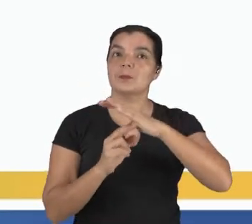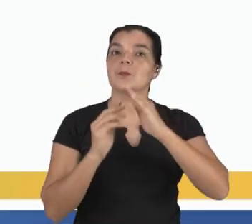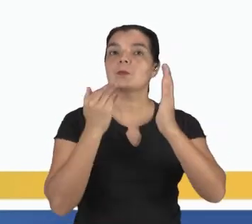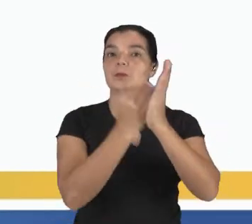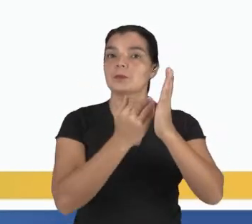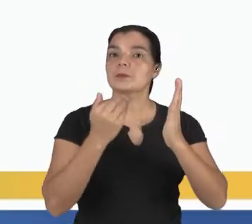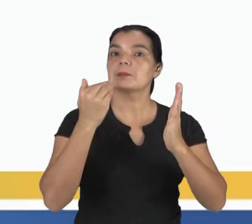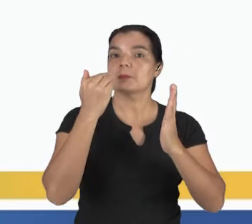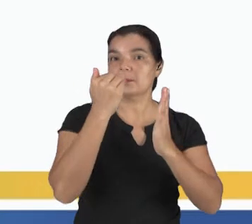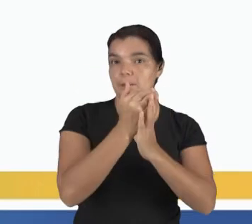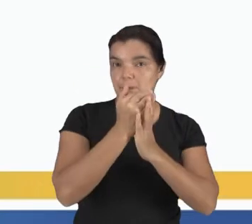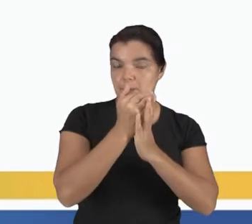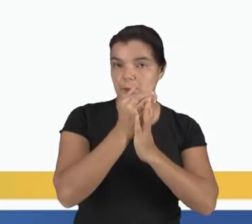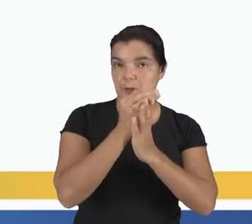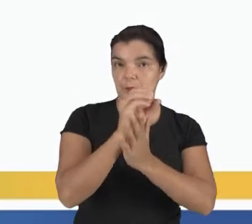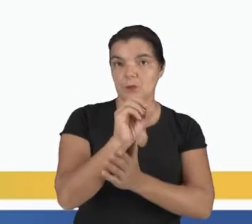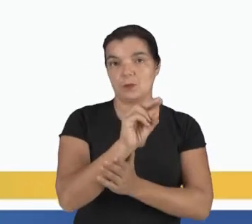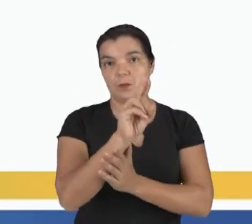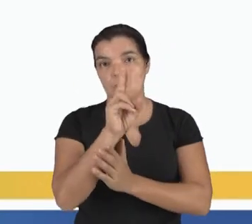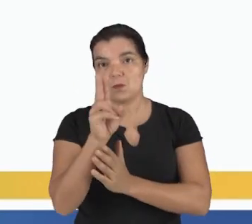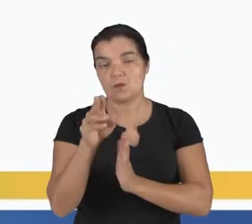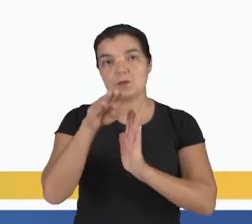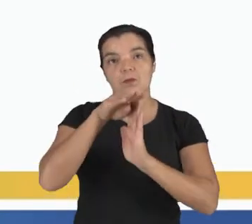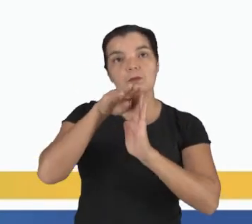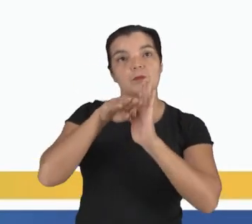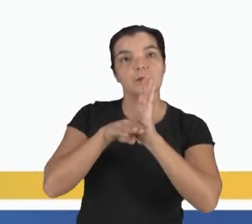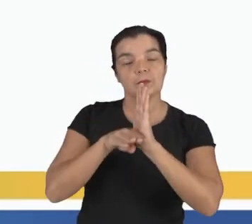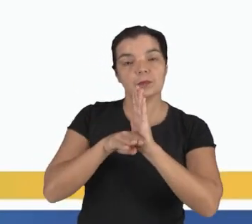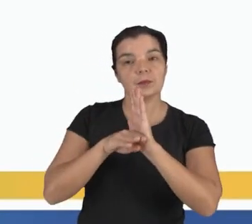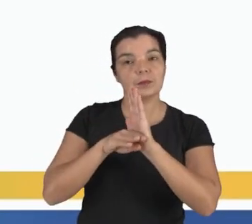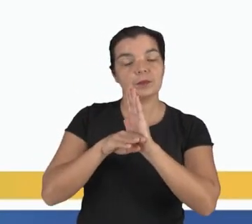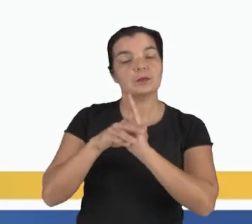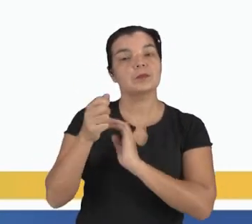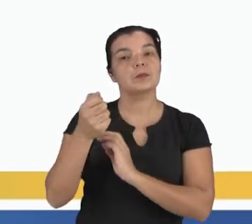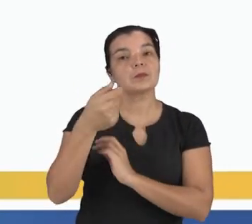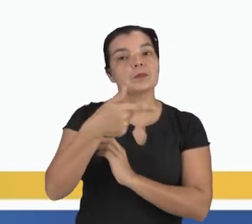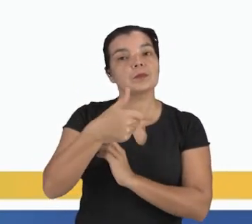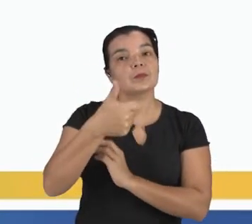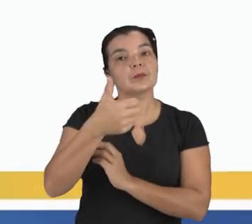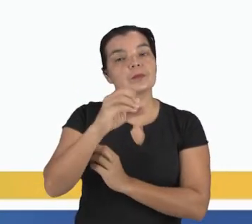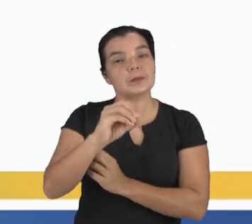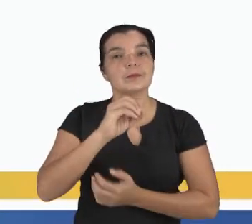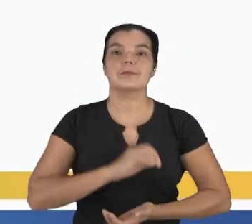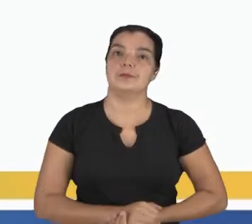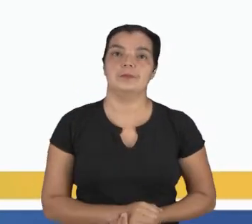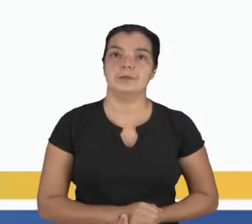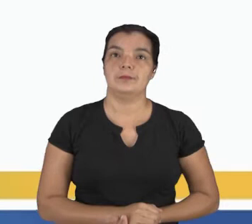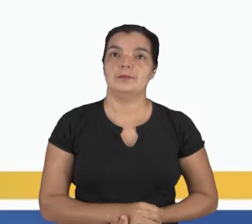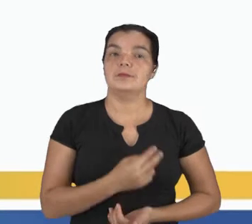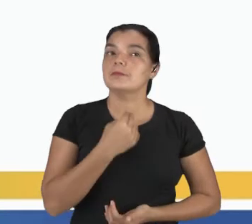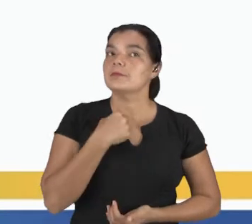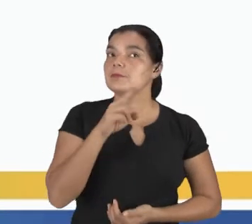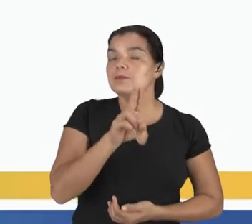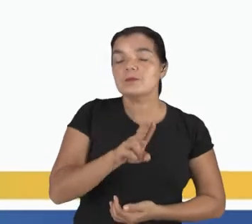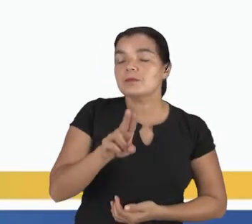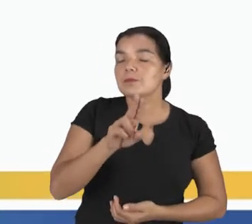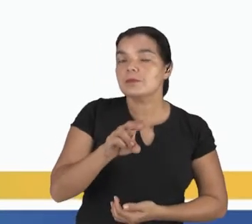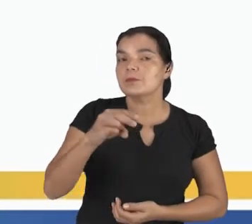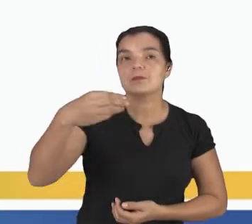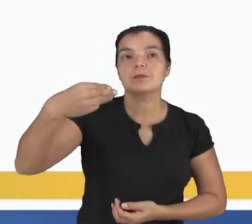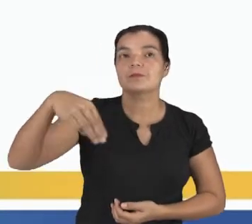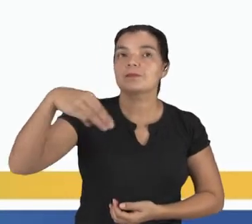parque pode ser maior ou menor que 10. Não podemos usar